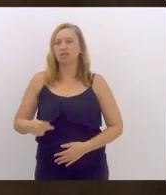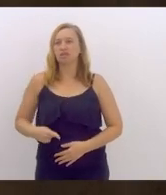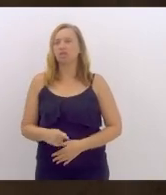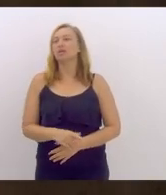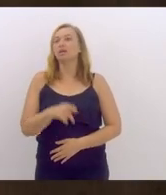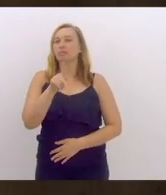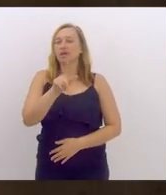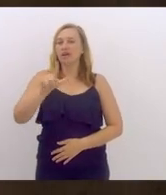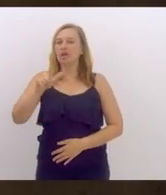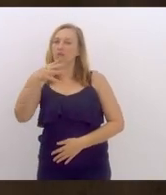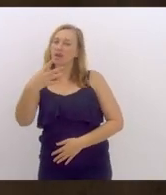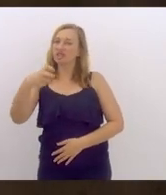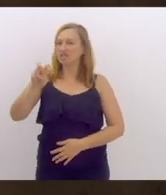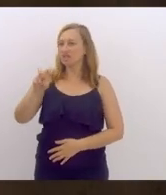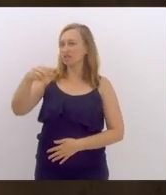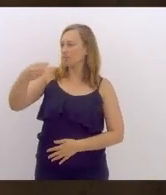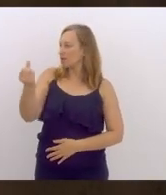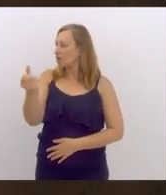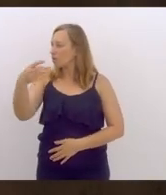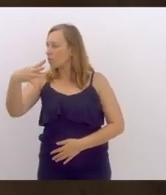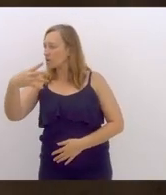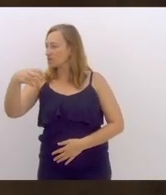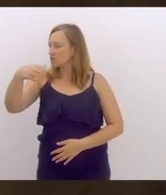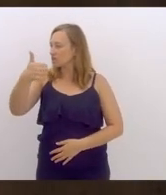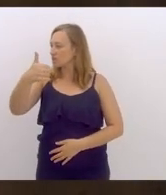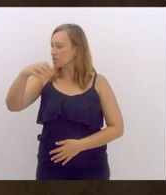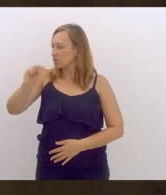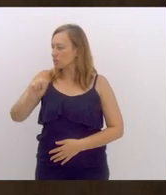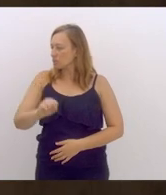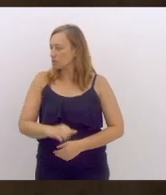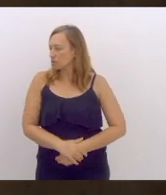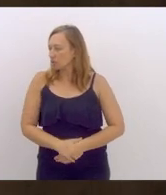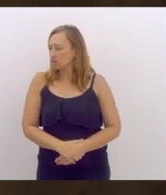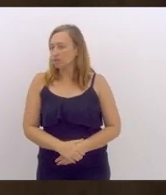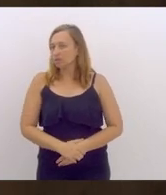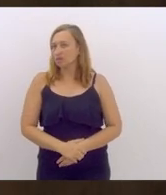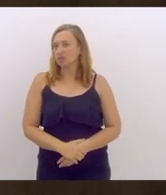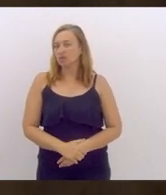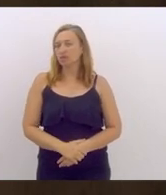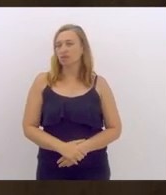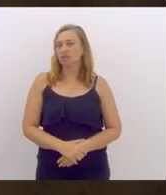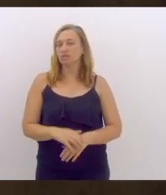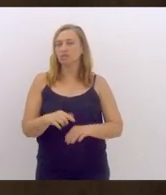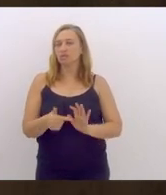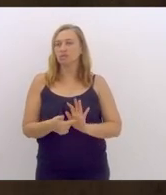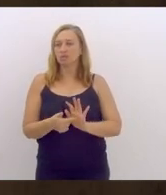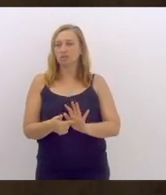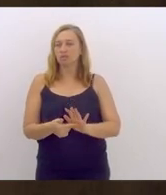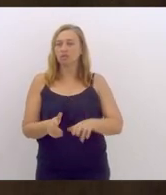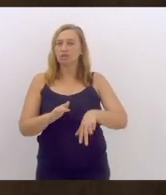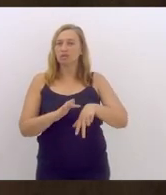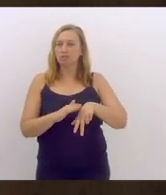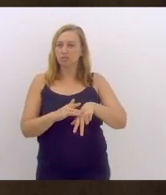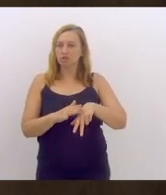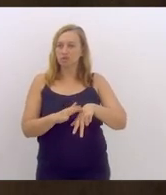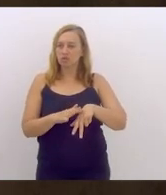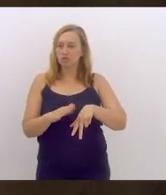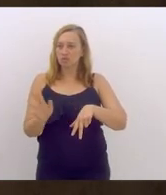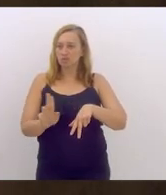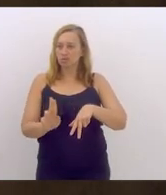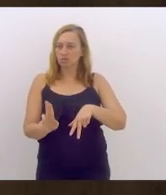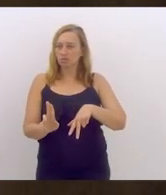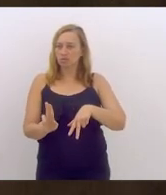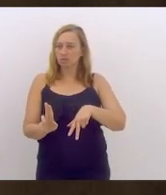PL 4564 de 18 dispõe sobre a identificação de pacientes não